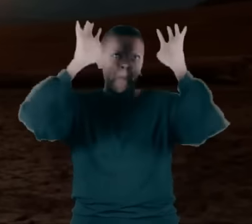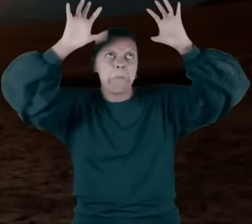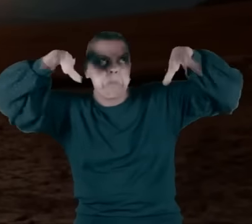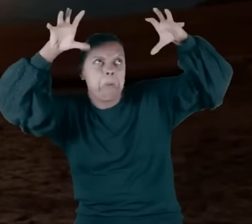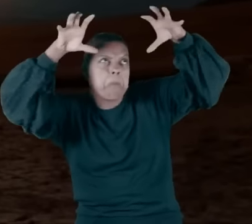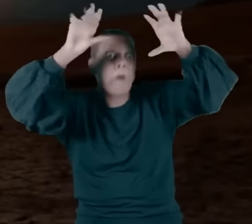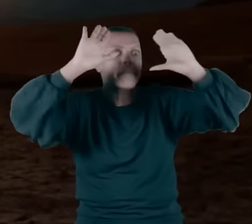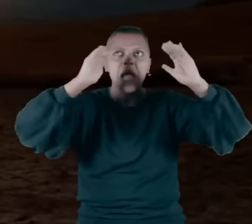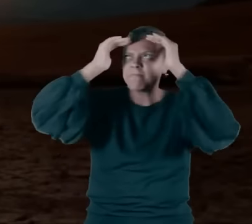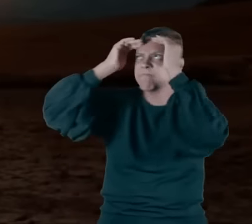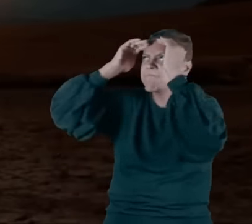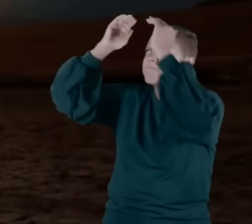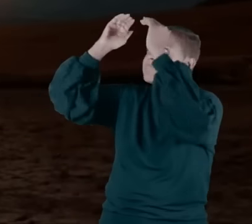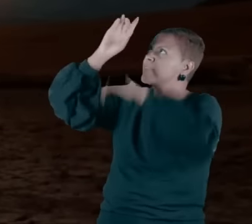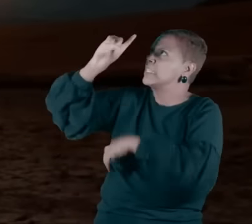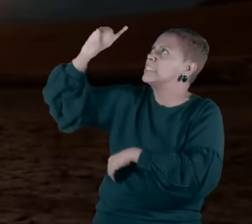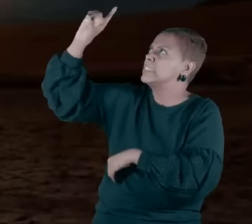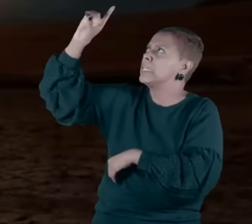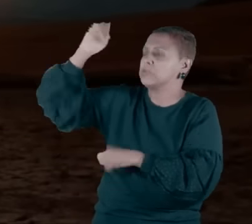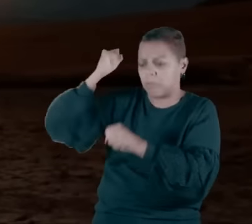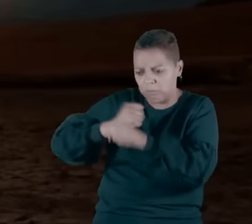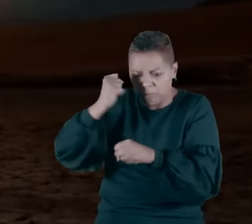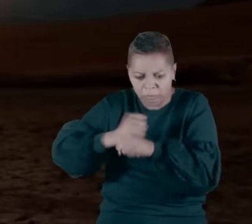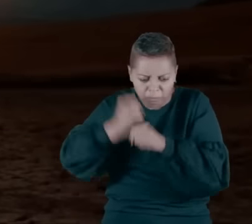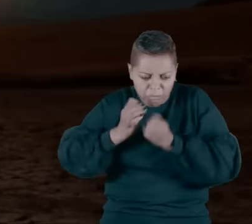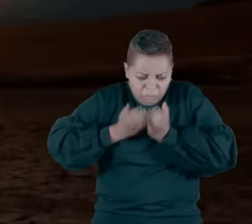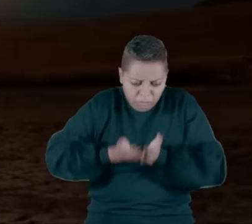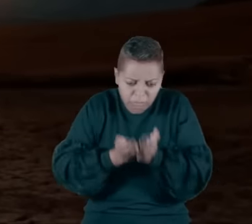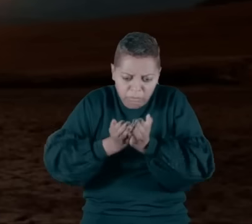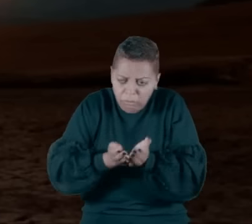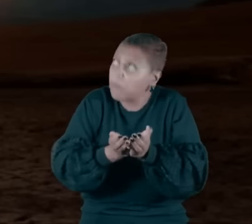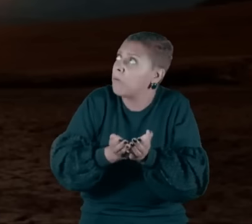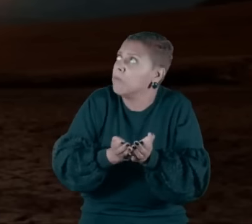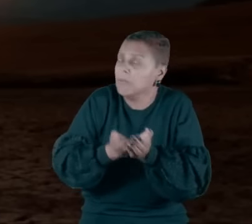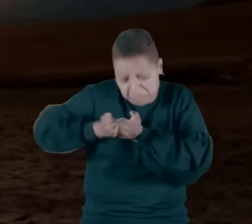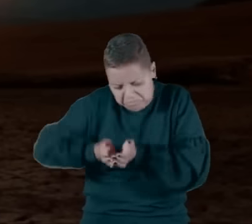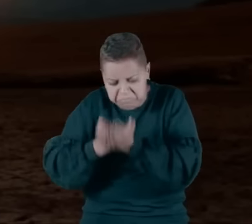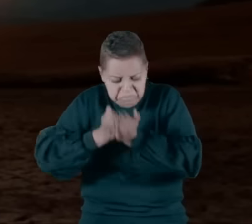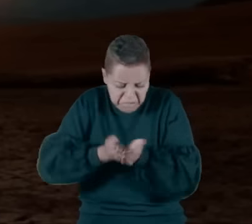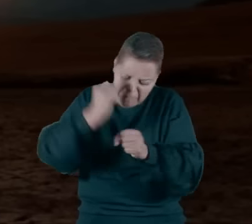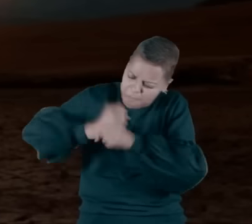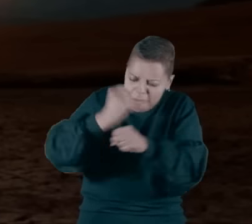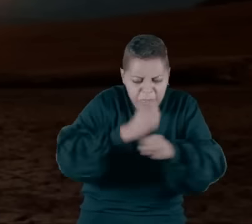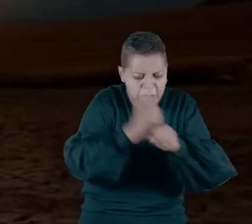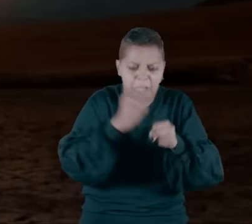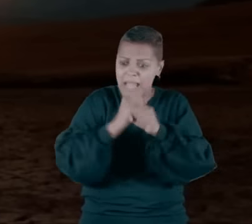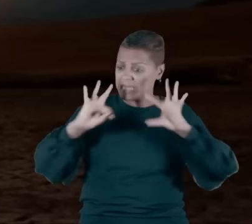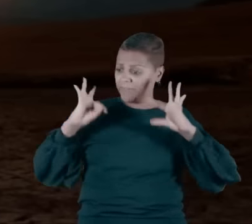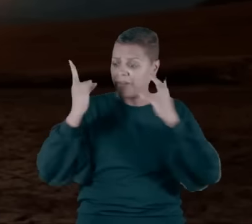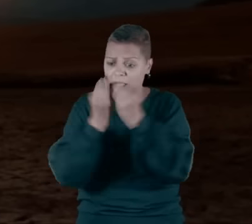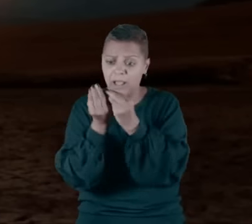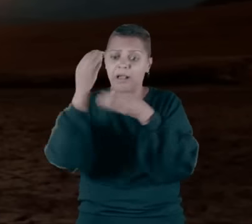temente a Deus aparelhou uma arca para a salvação de sua casa pela qual condenou o mundo e se tornou herdeiro da